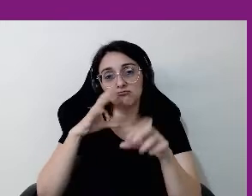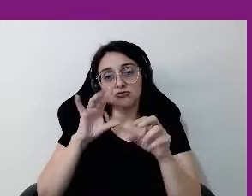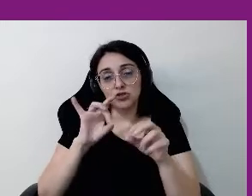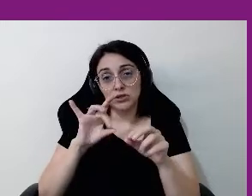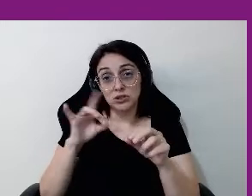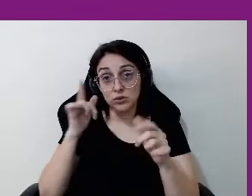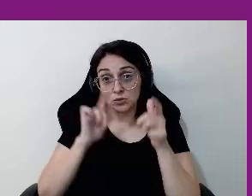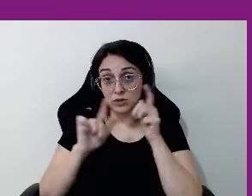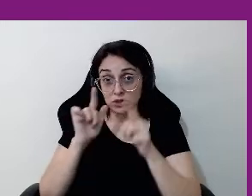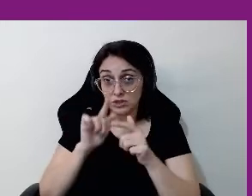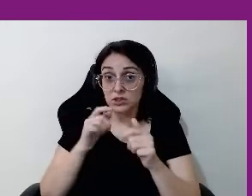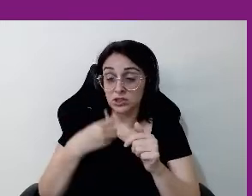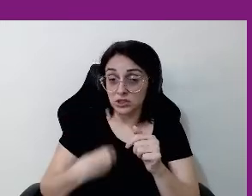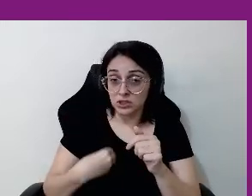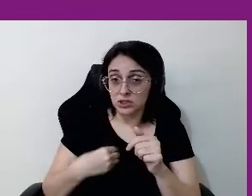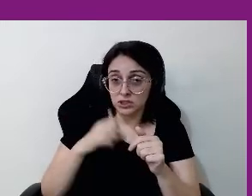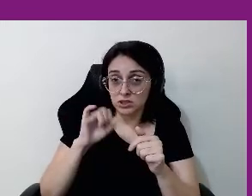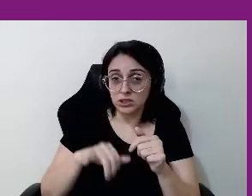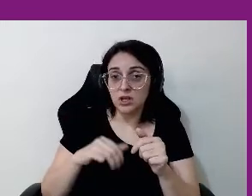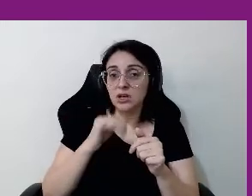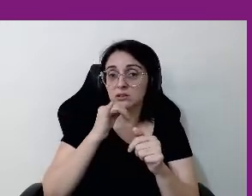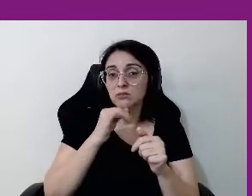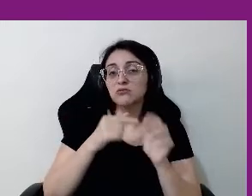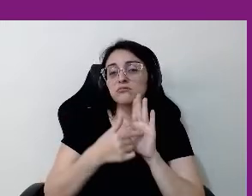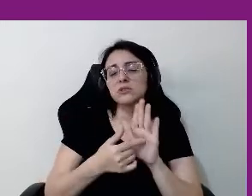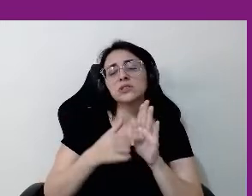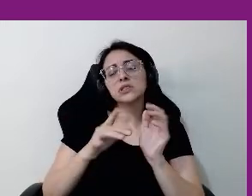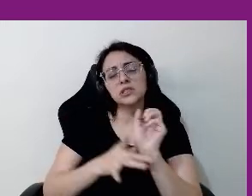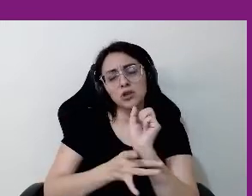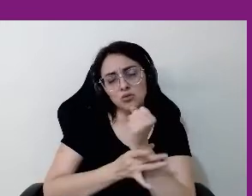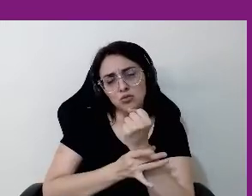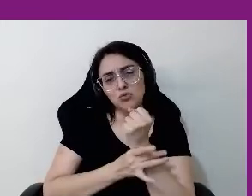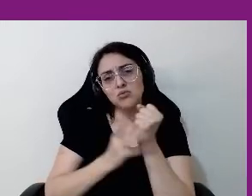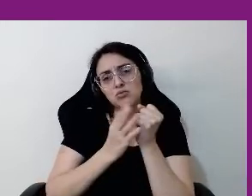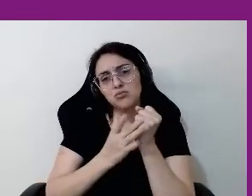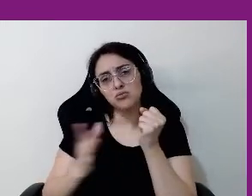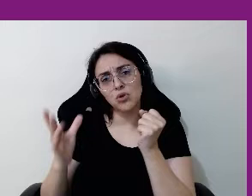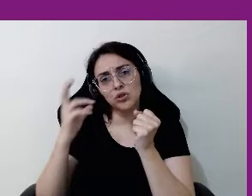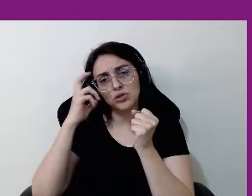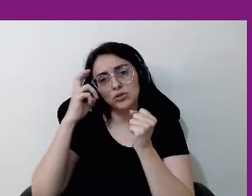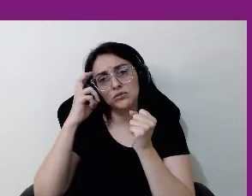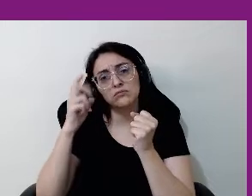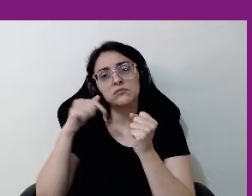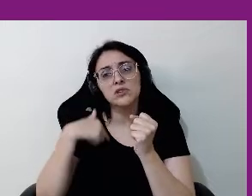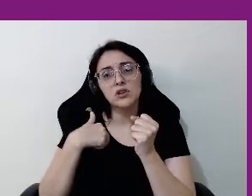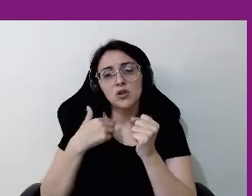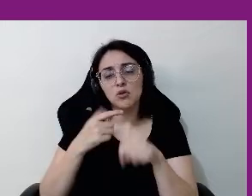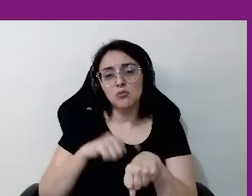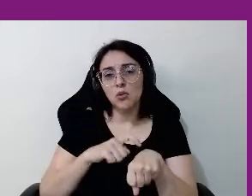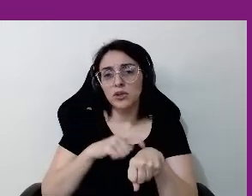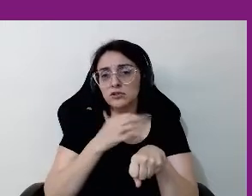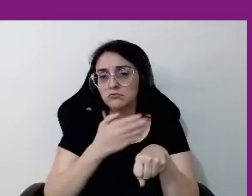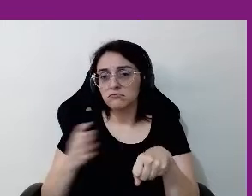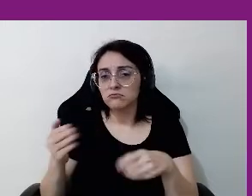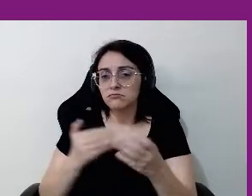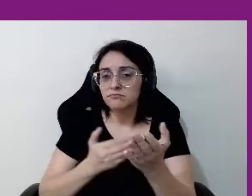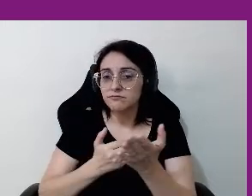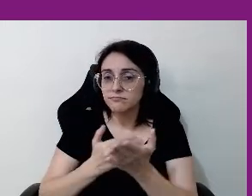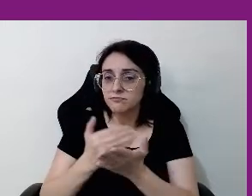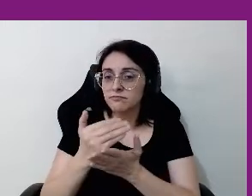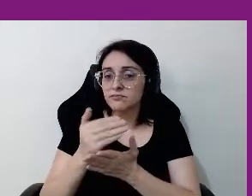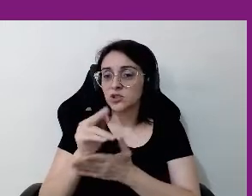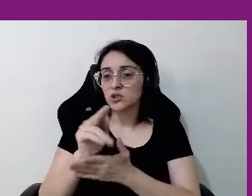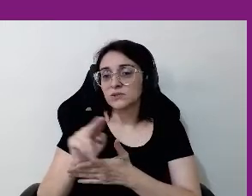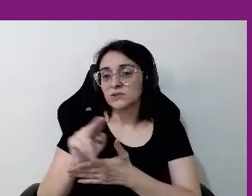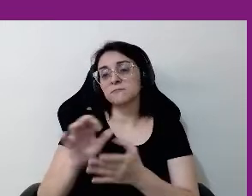vários exemplos, são cada vez mais seguros e mais inteligentes, e eu acho que é o momento de começar a